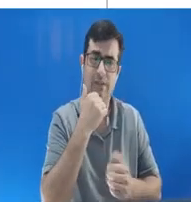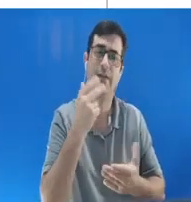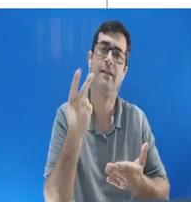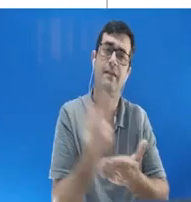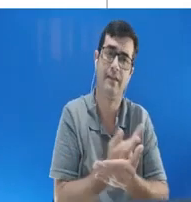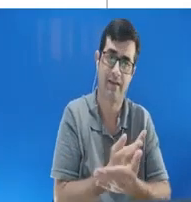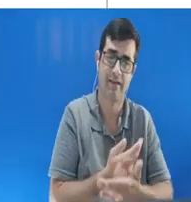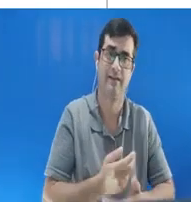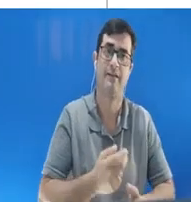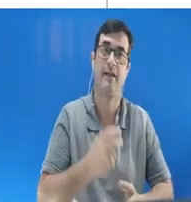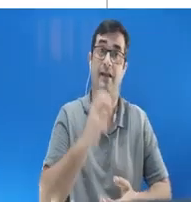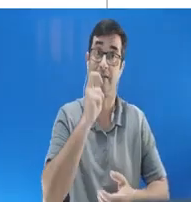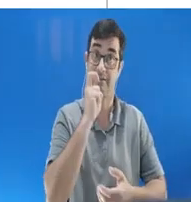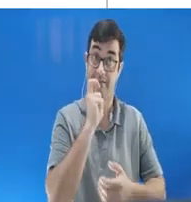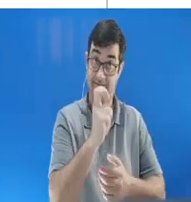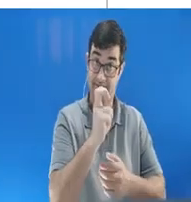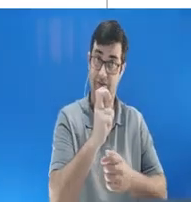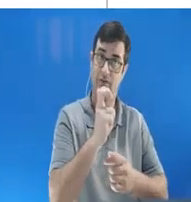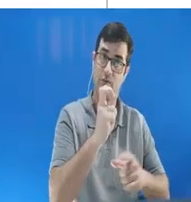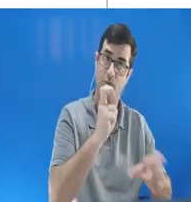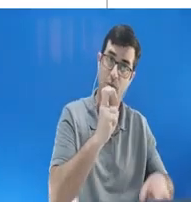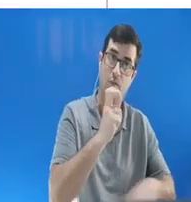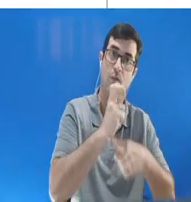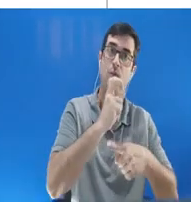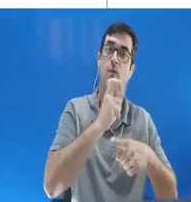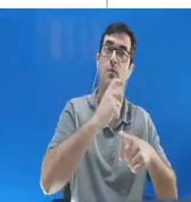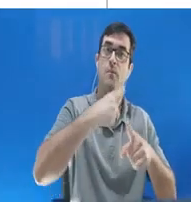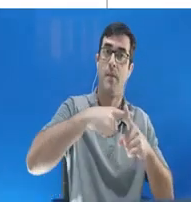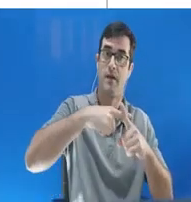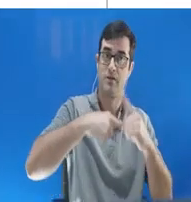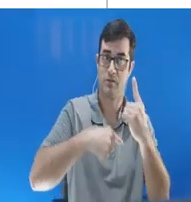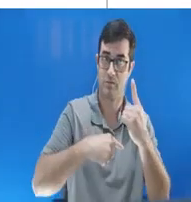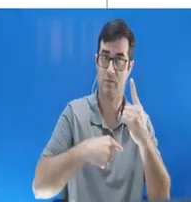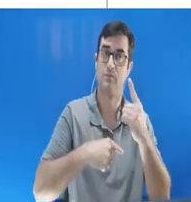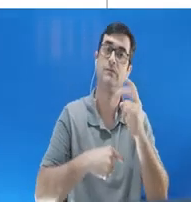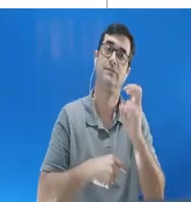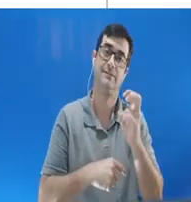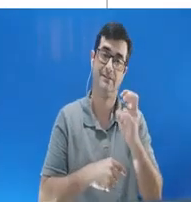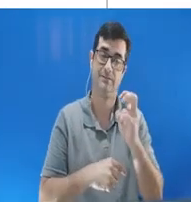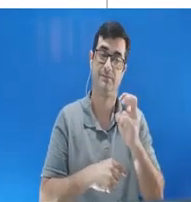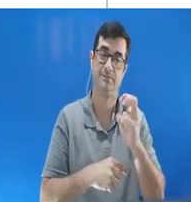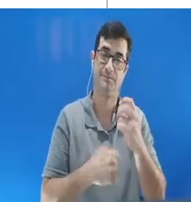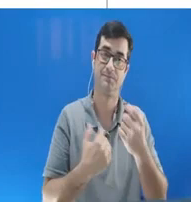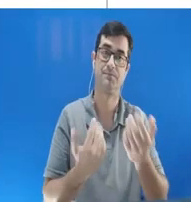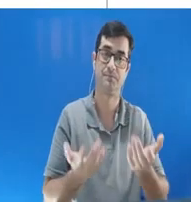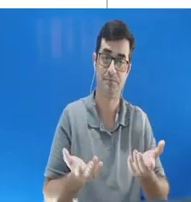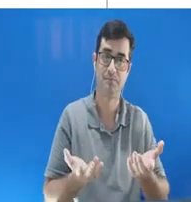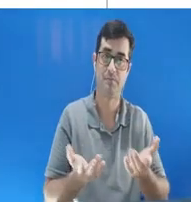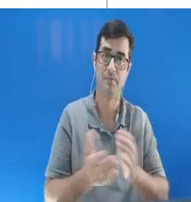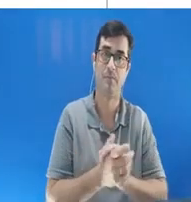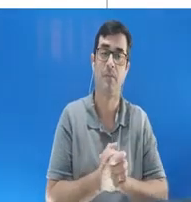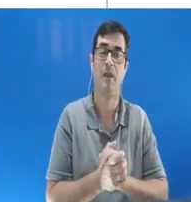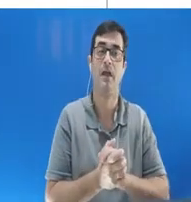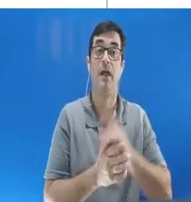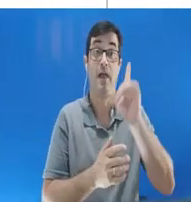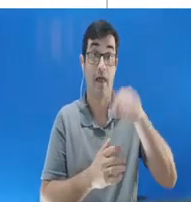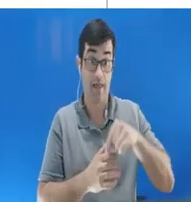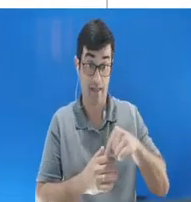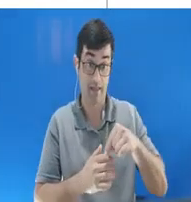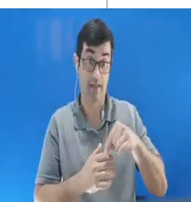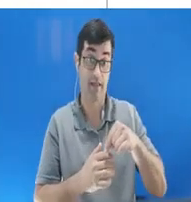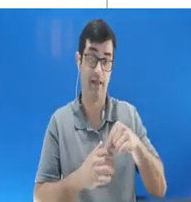aqui está errado. Aqui é 3p5 com mais um 3p6. Eu já tinha somado aqui, né? Então, no